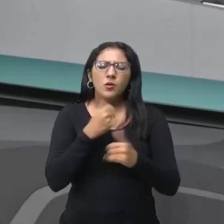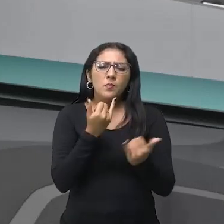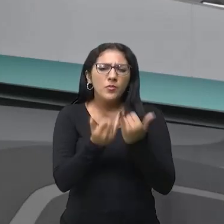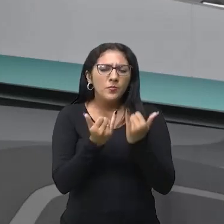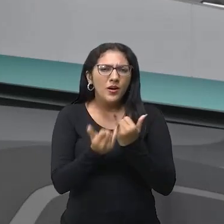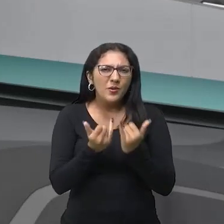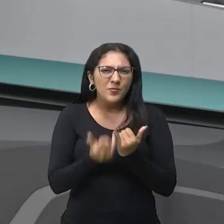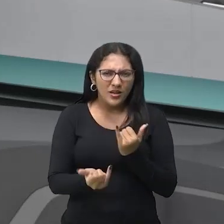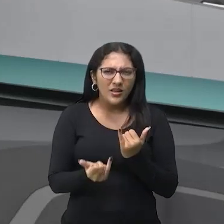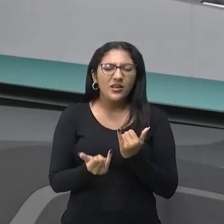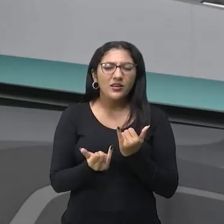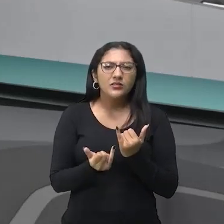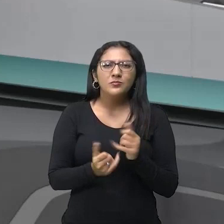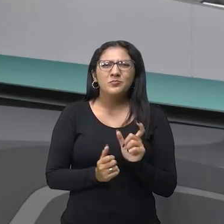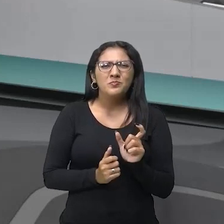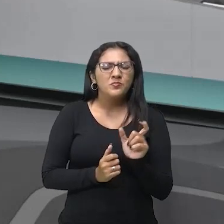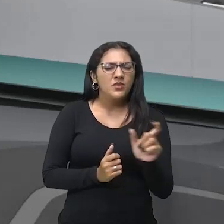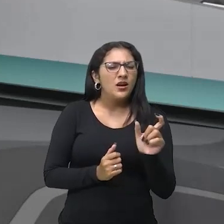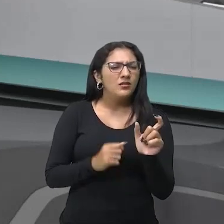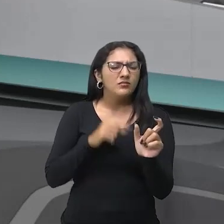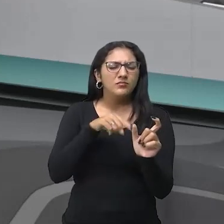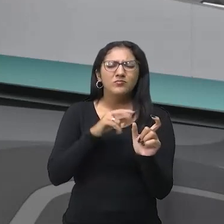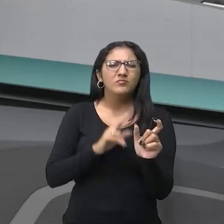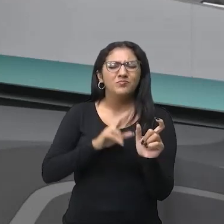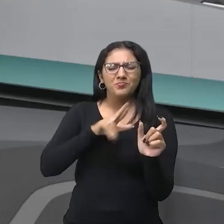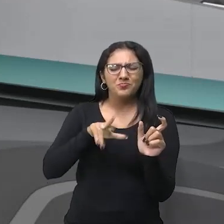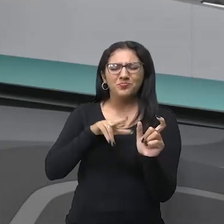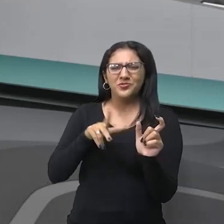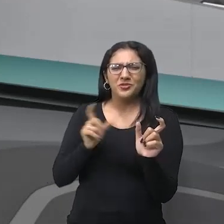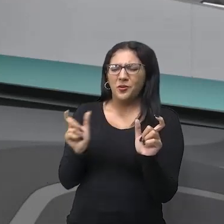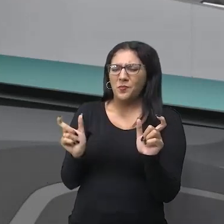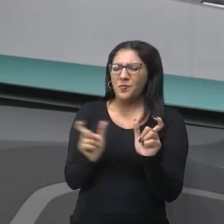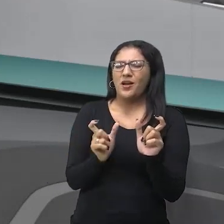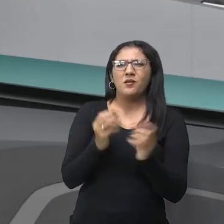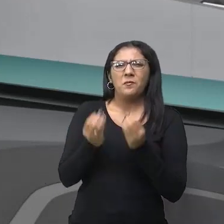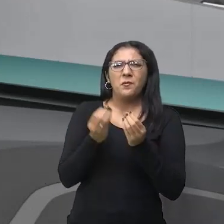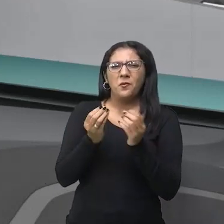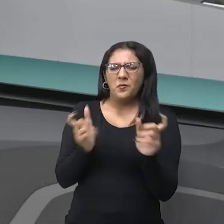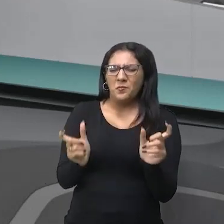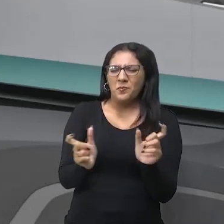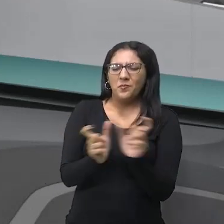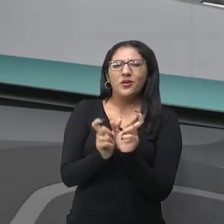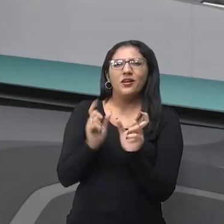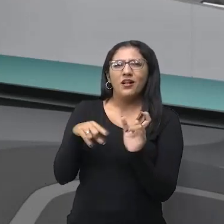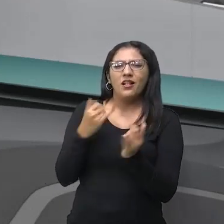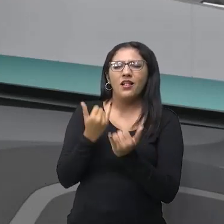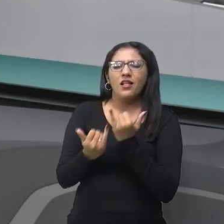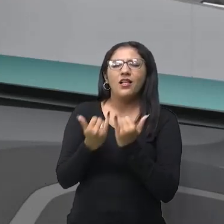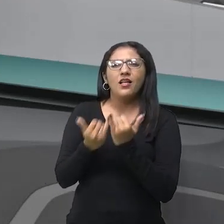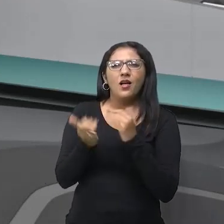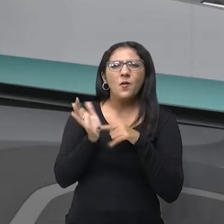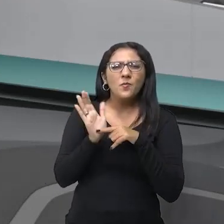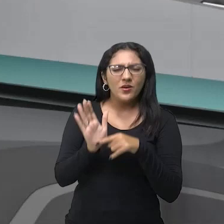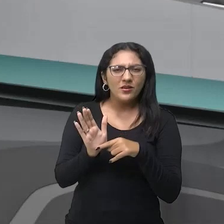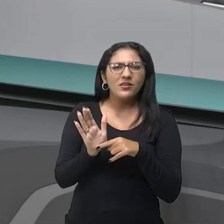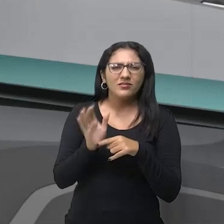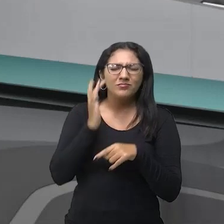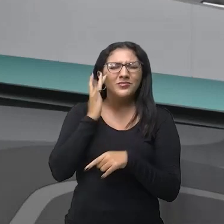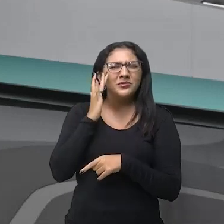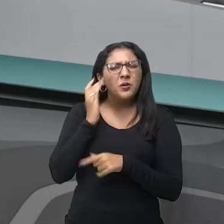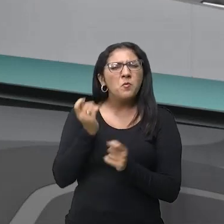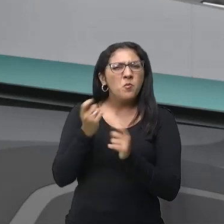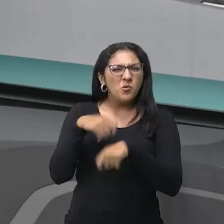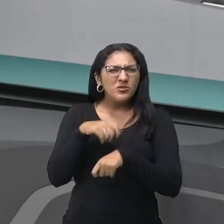semelhantes? Coisas aparentemente que não têm muito a ver uma com a outra? E conseguir evidenciar essa semelhança? Será